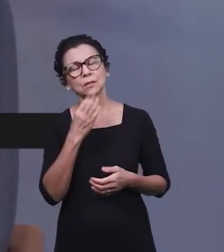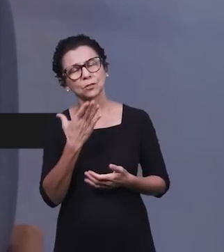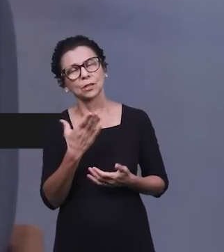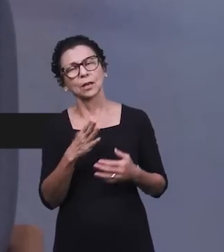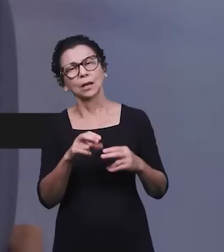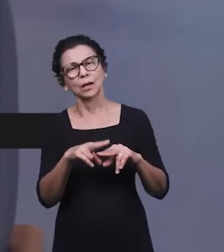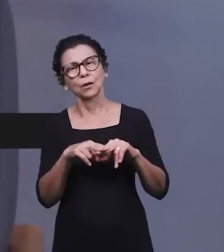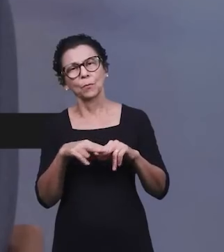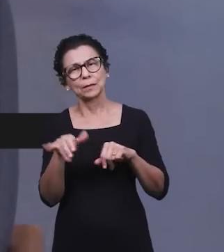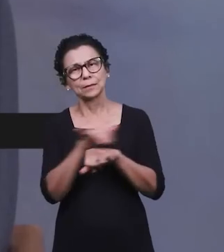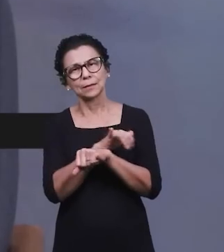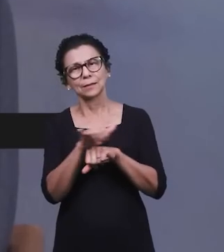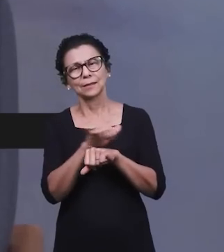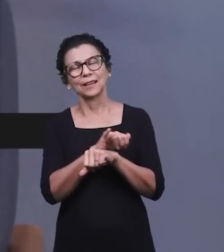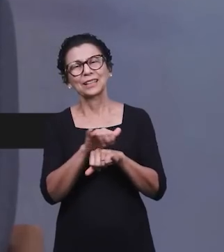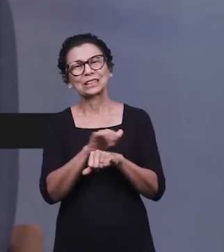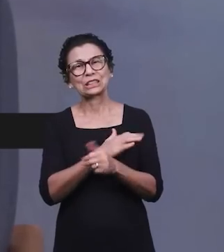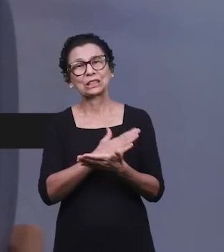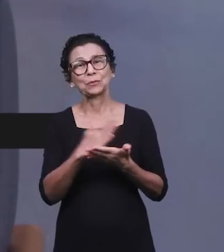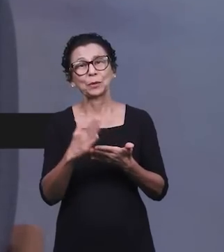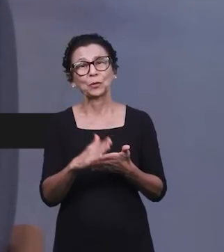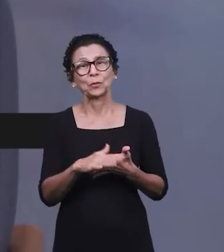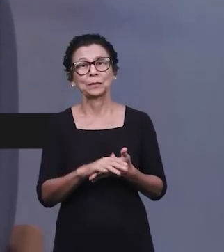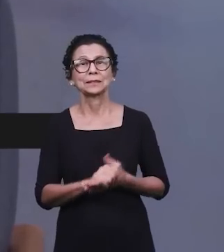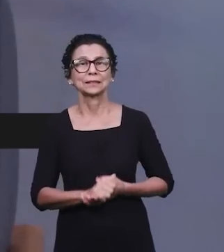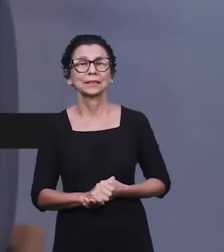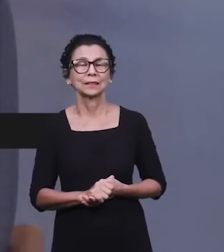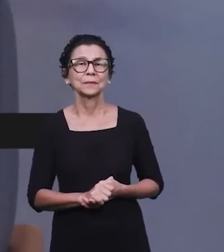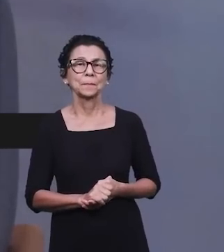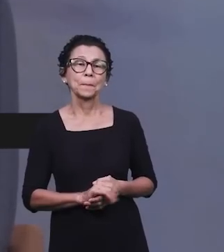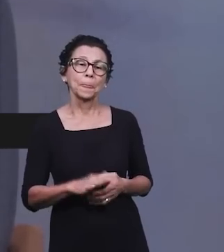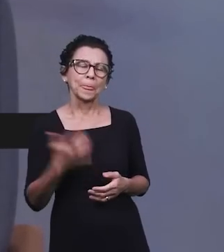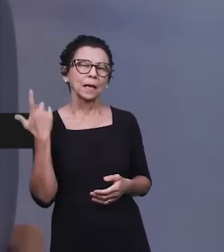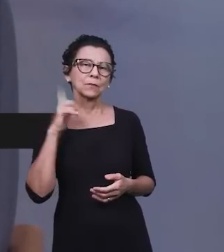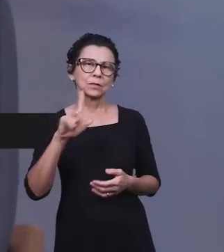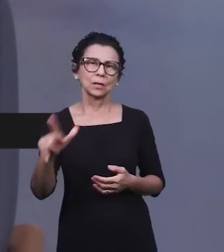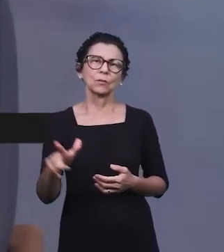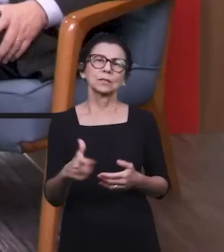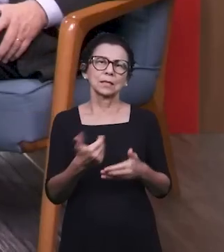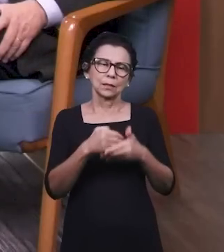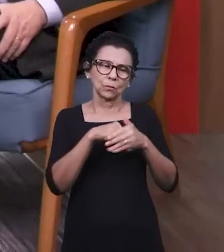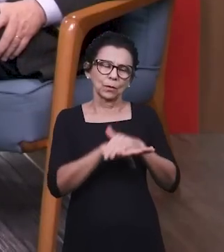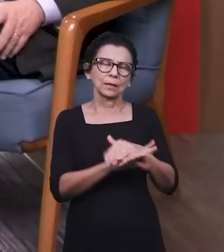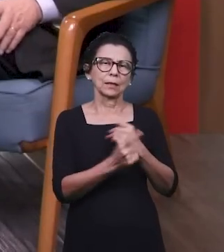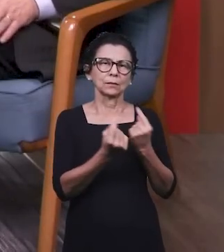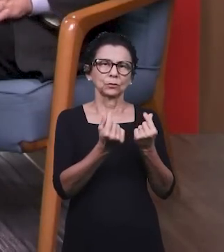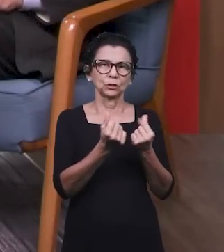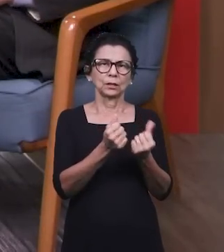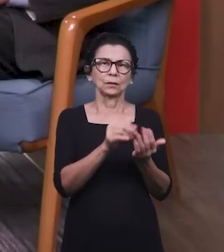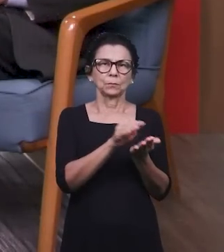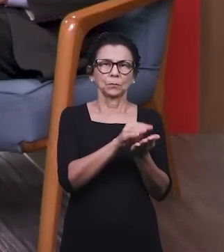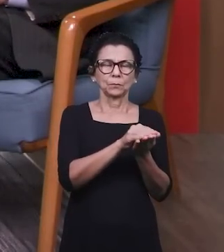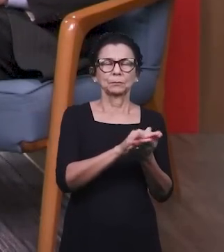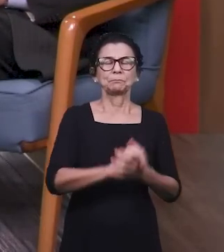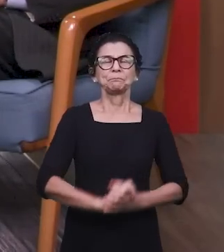você perder ali essa resistência a poupar, resistência a guardar algum dinheiro. Isso,